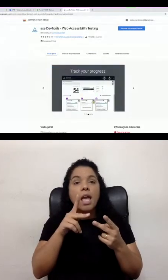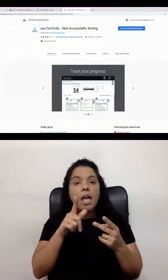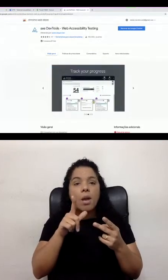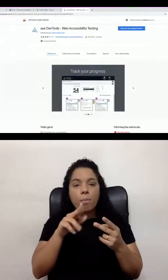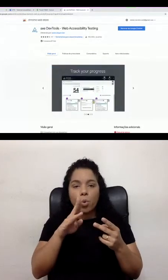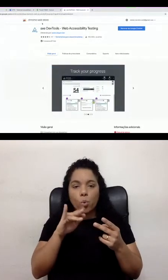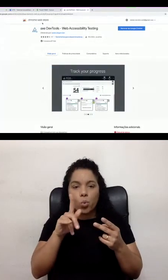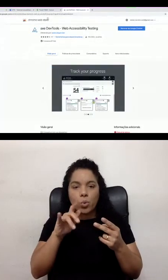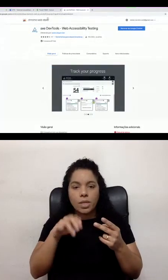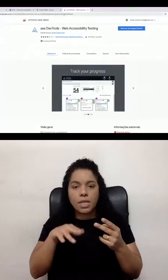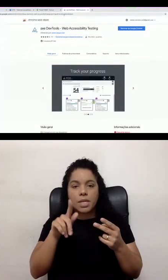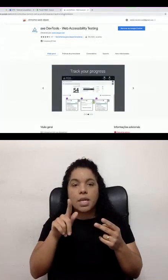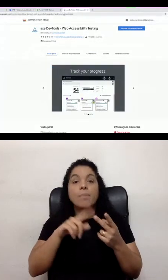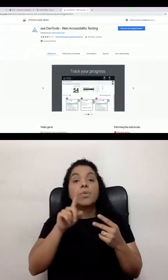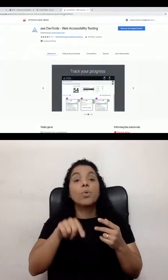tá?